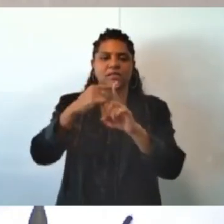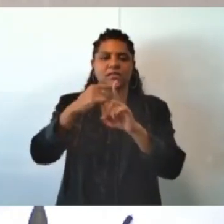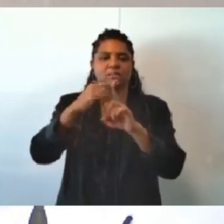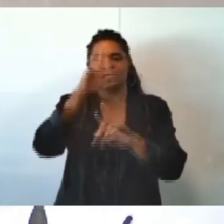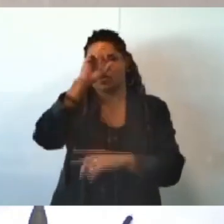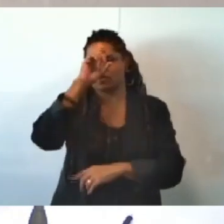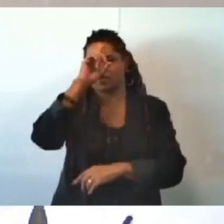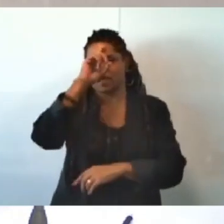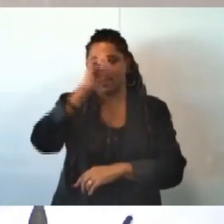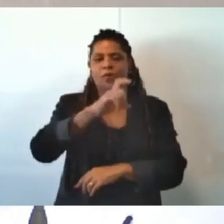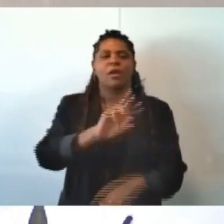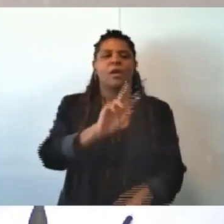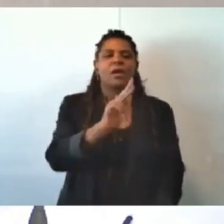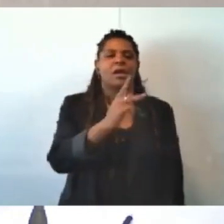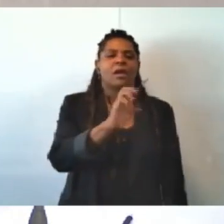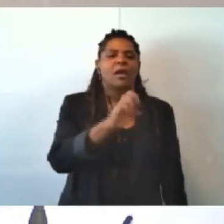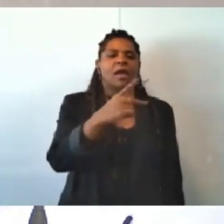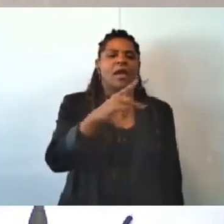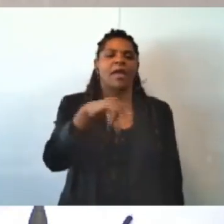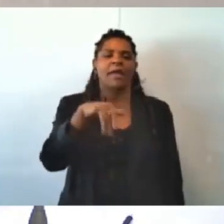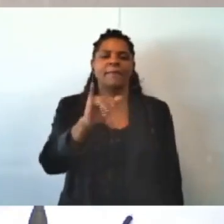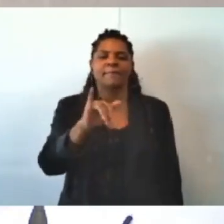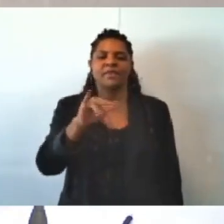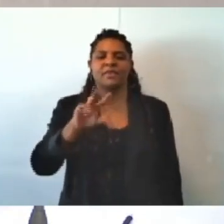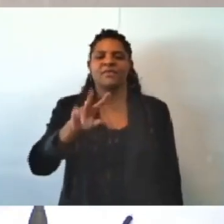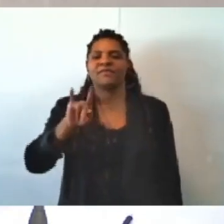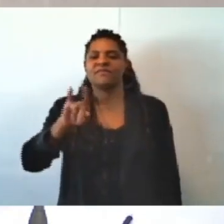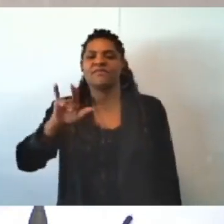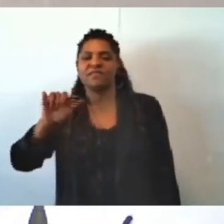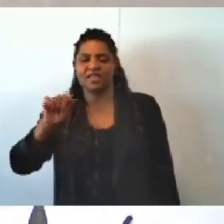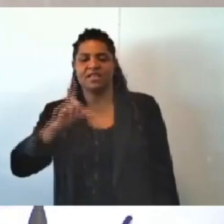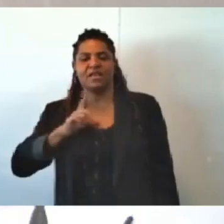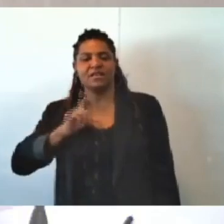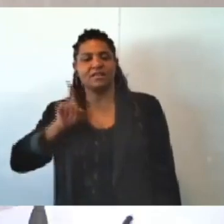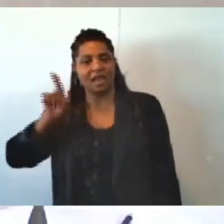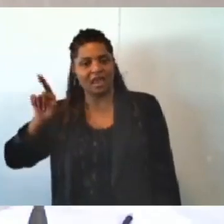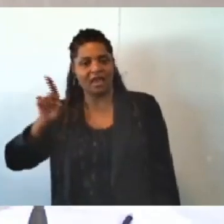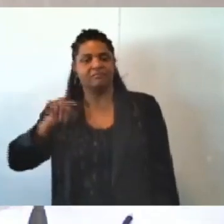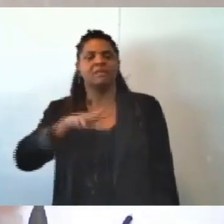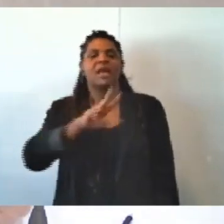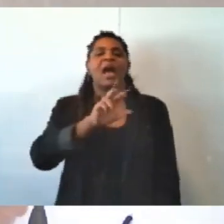fora clínicas e estúdios de fisioterapia.